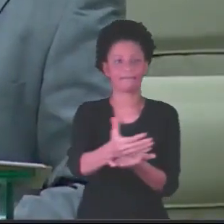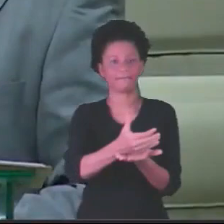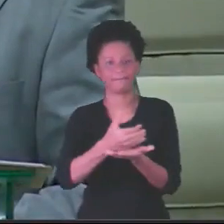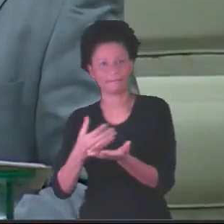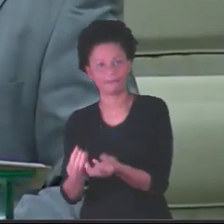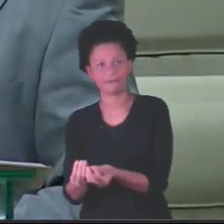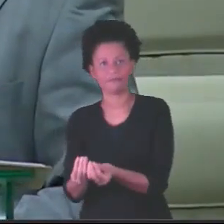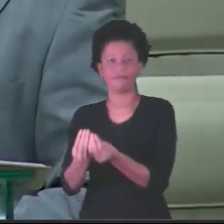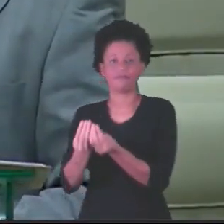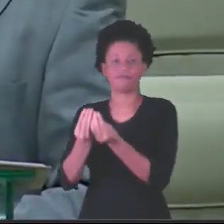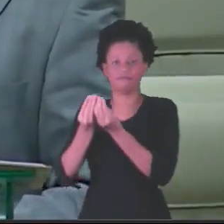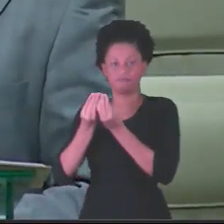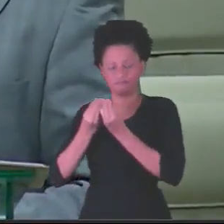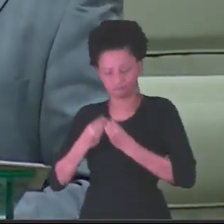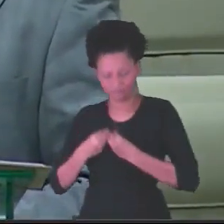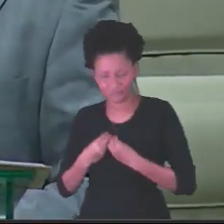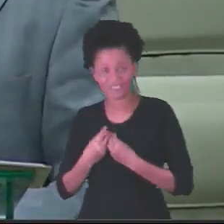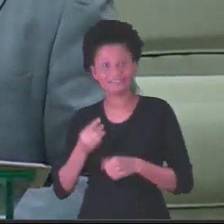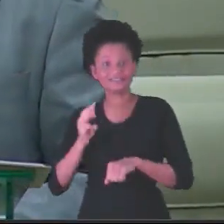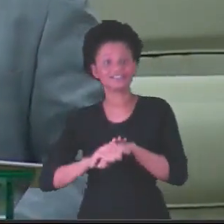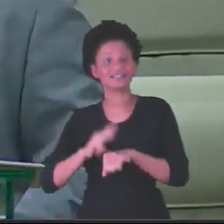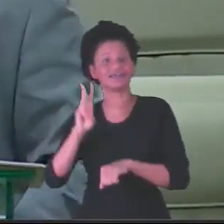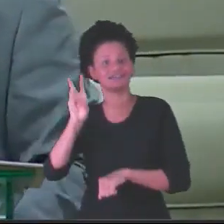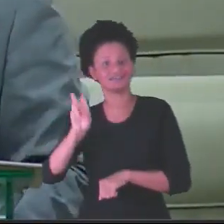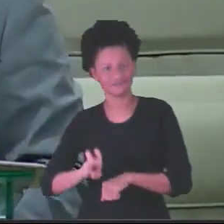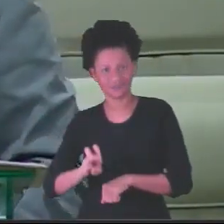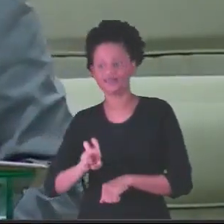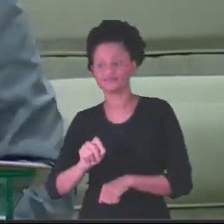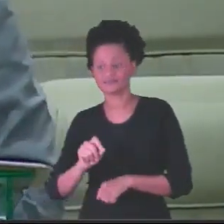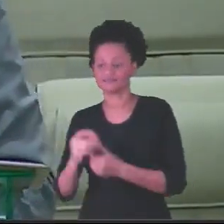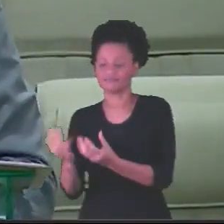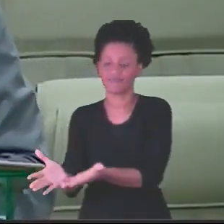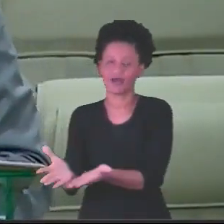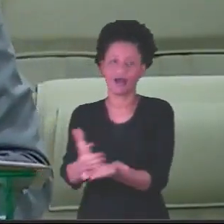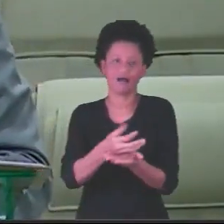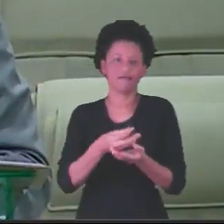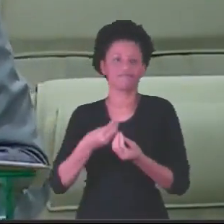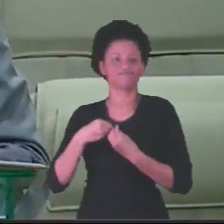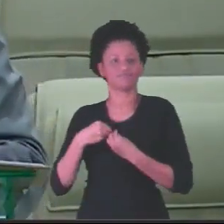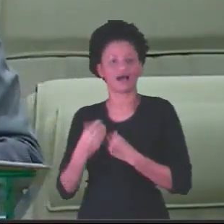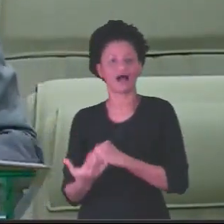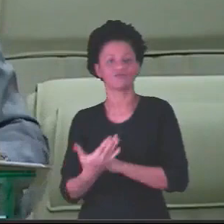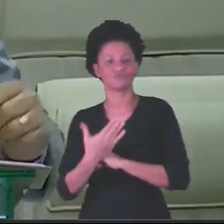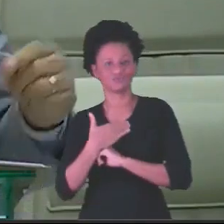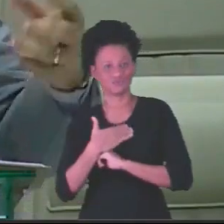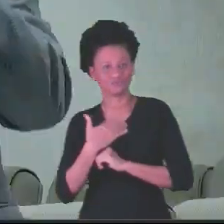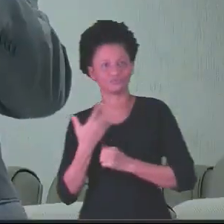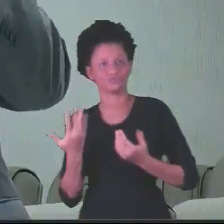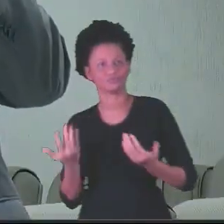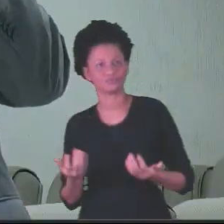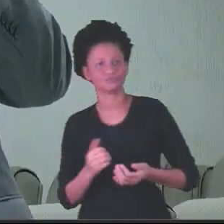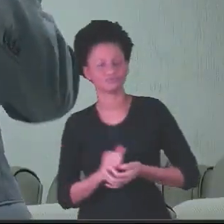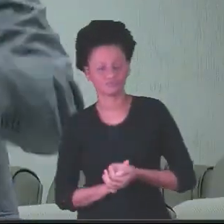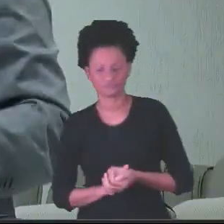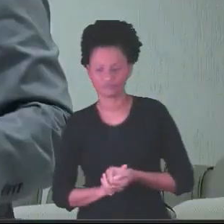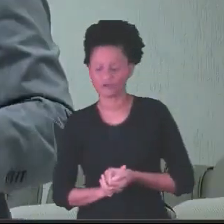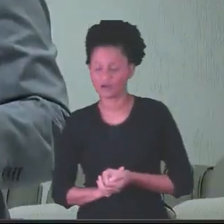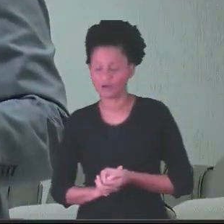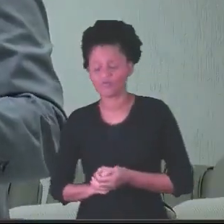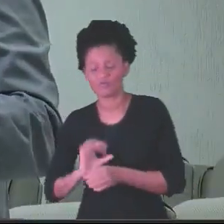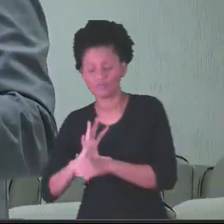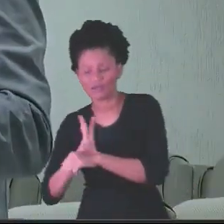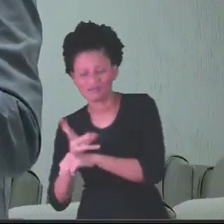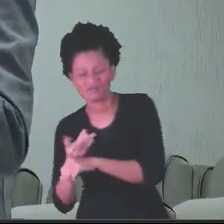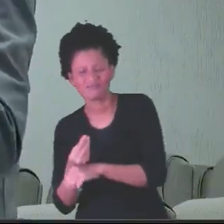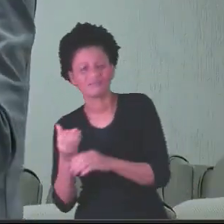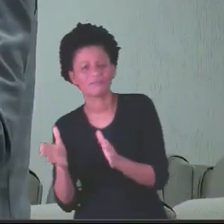enviado três vezes irmãos ajuda para o apóstolo paulo a despeito de ser uma igreja pobre